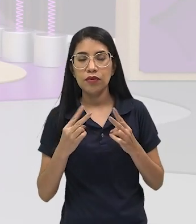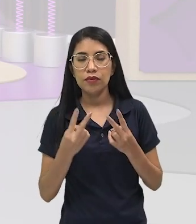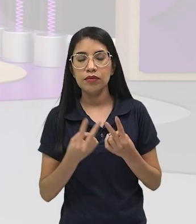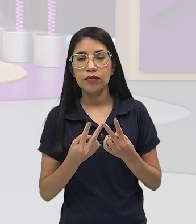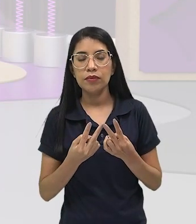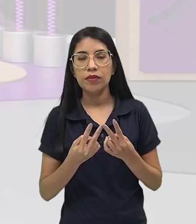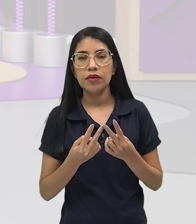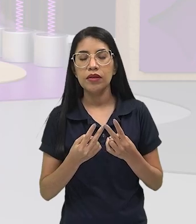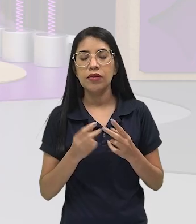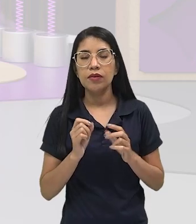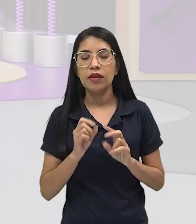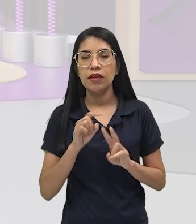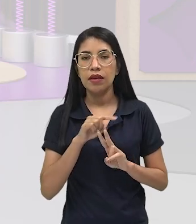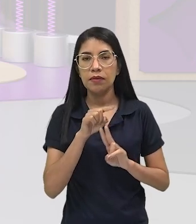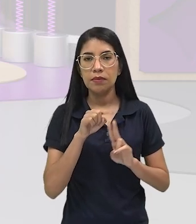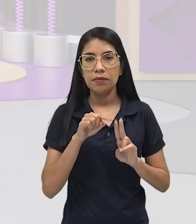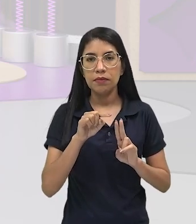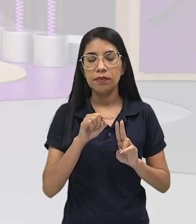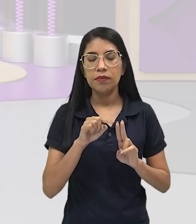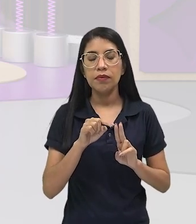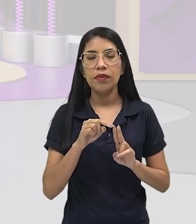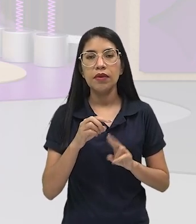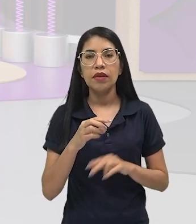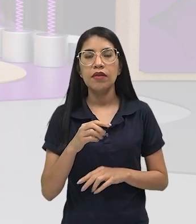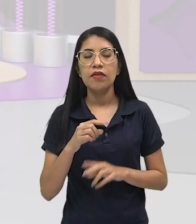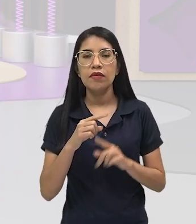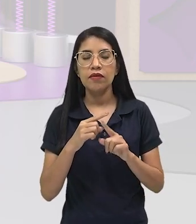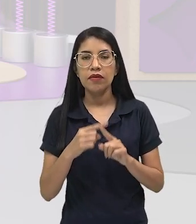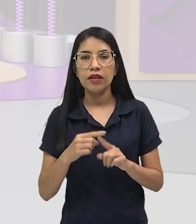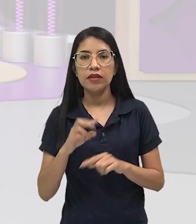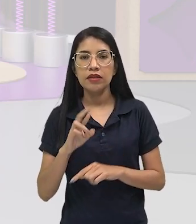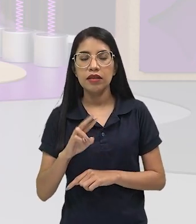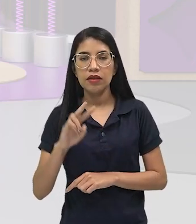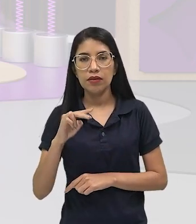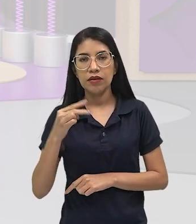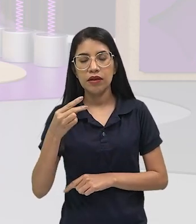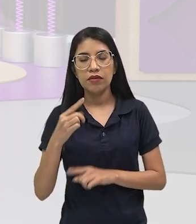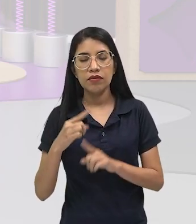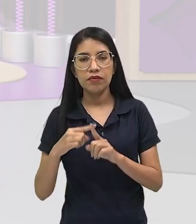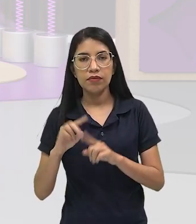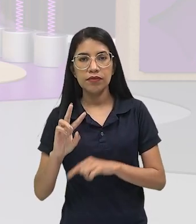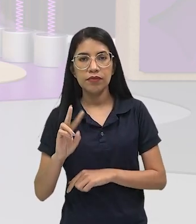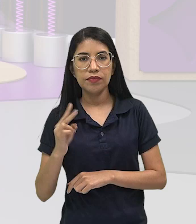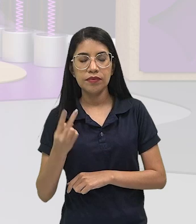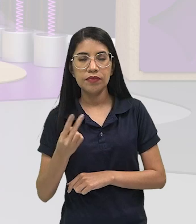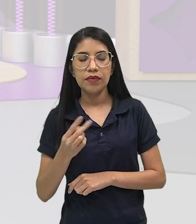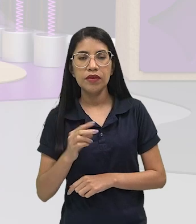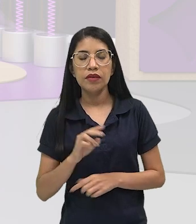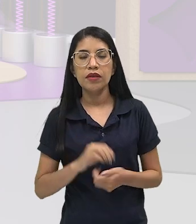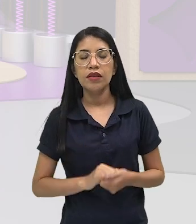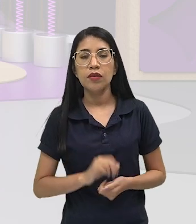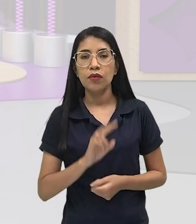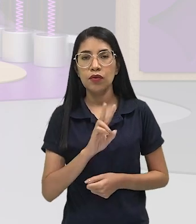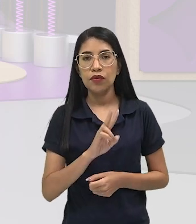é π vezes r ao quadrado vezes h. Então, olha, v é